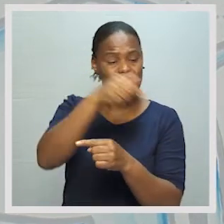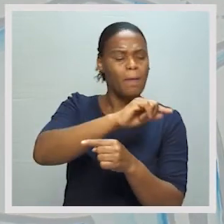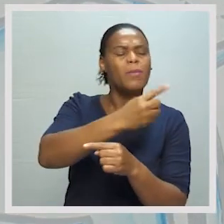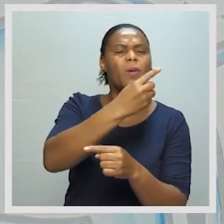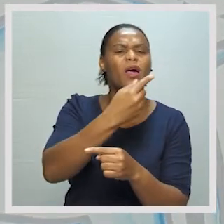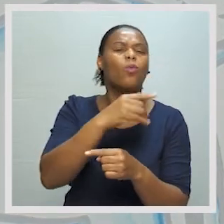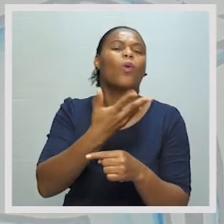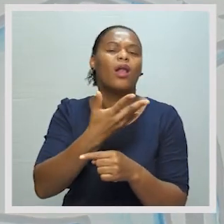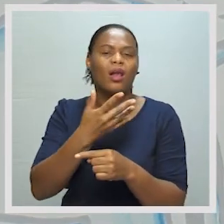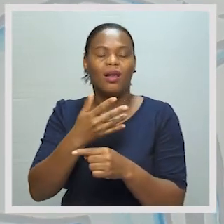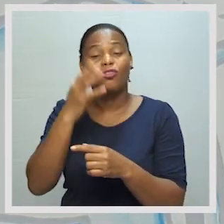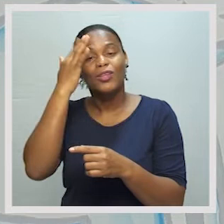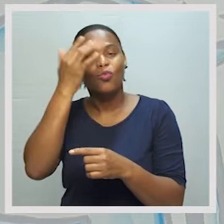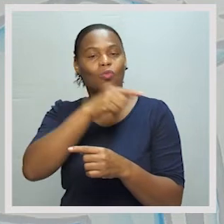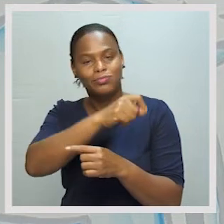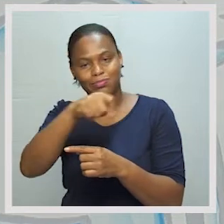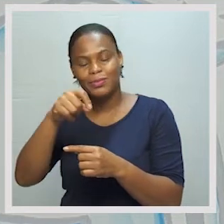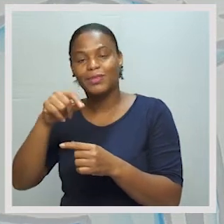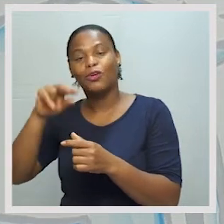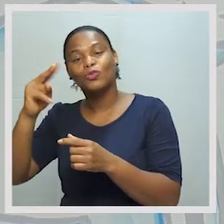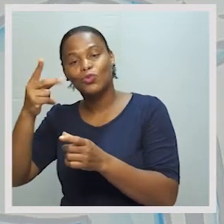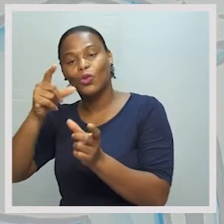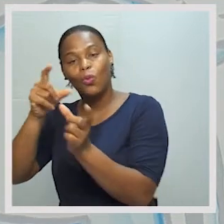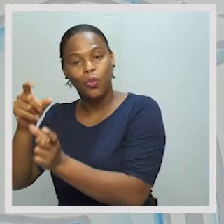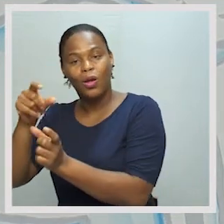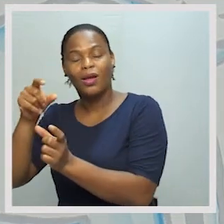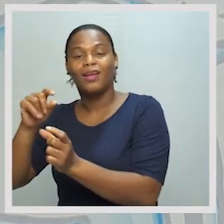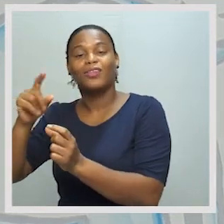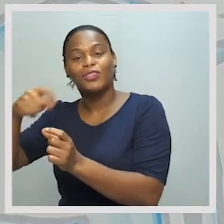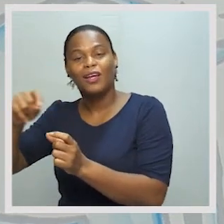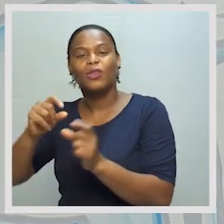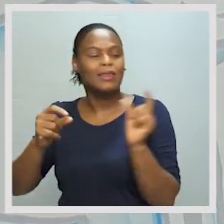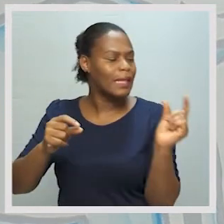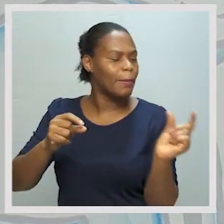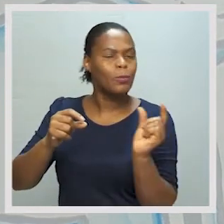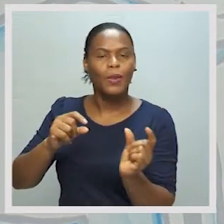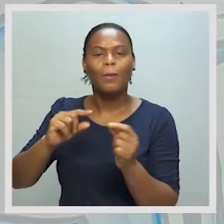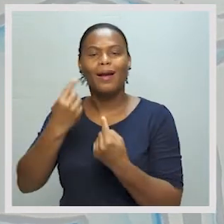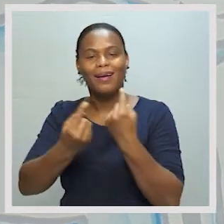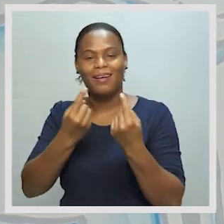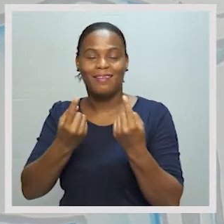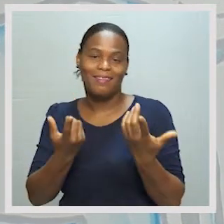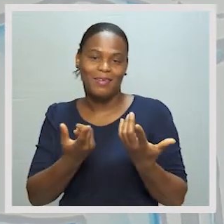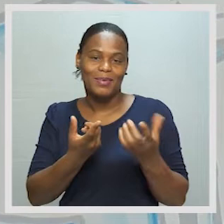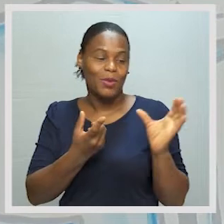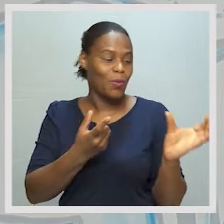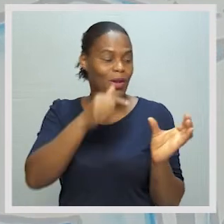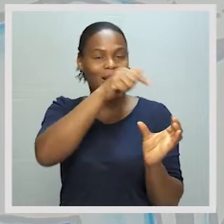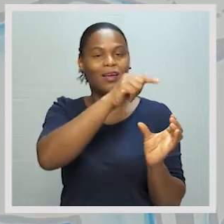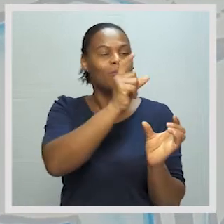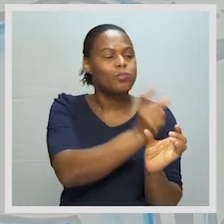segundo membro e quais são os termos de cada membro da equação